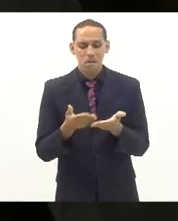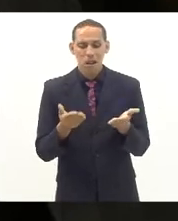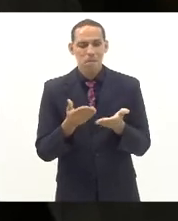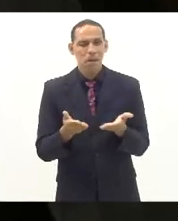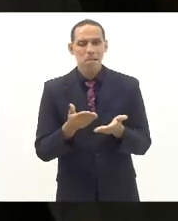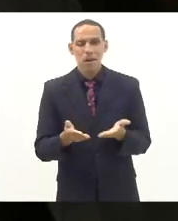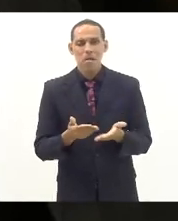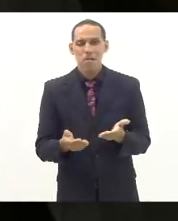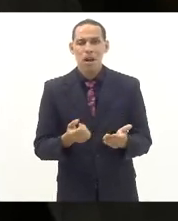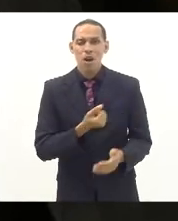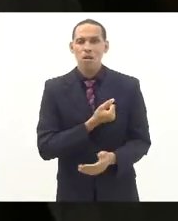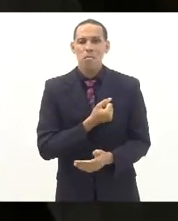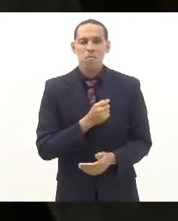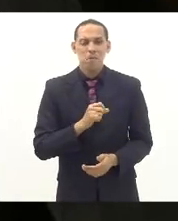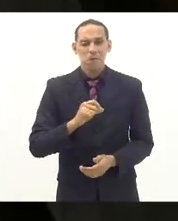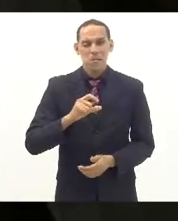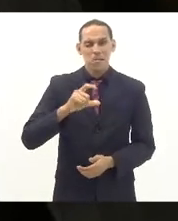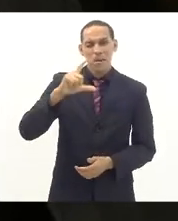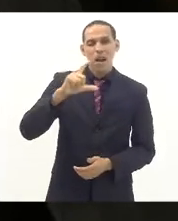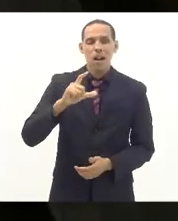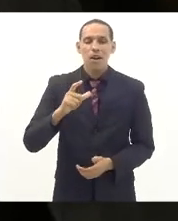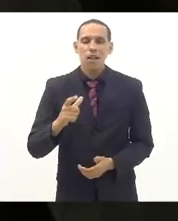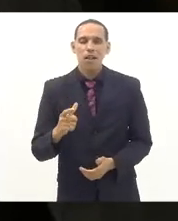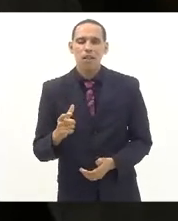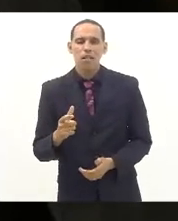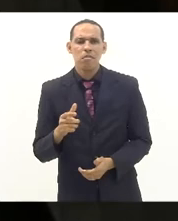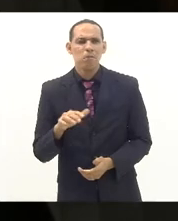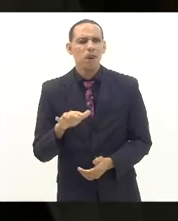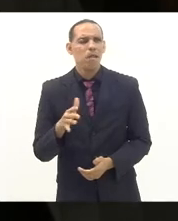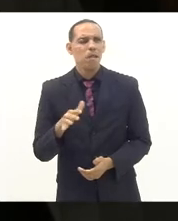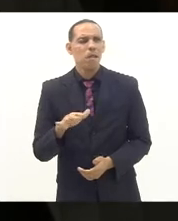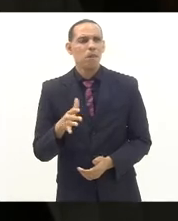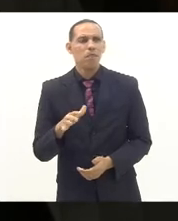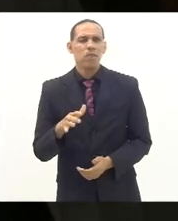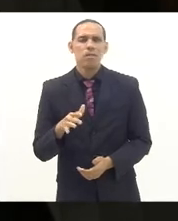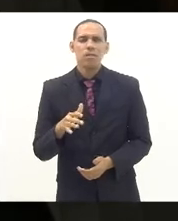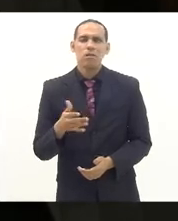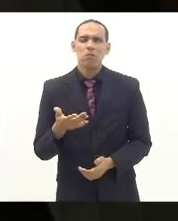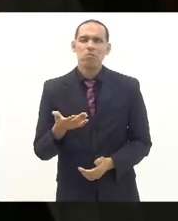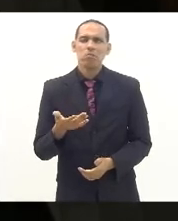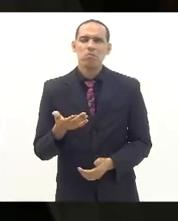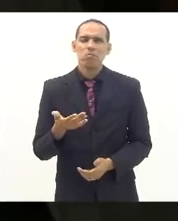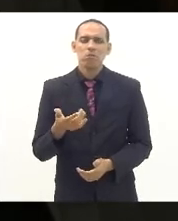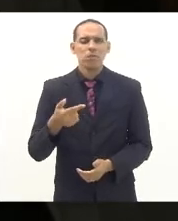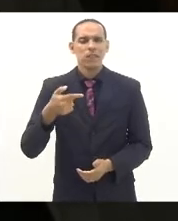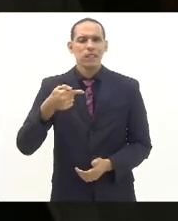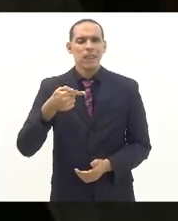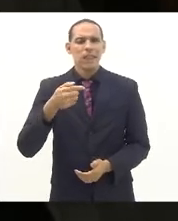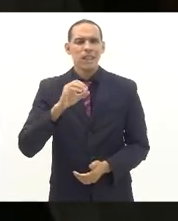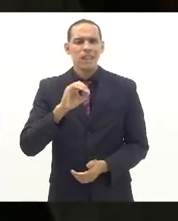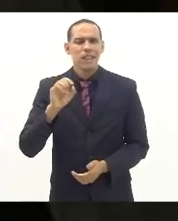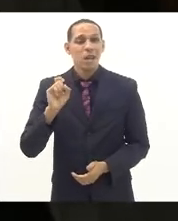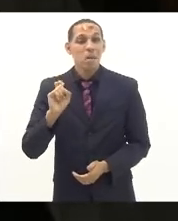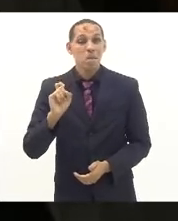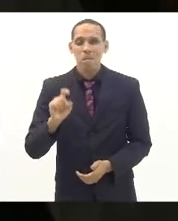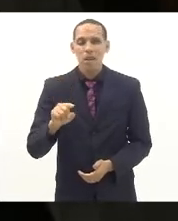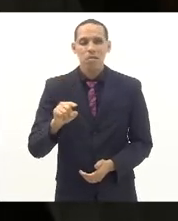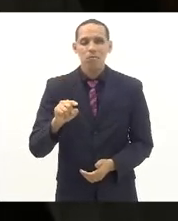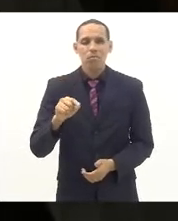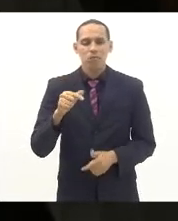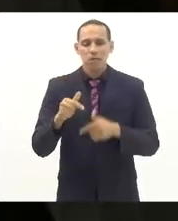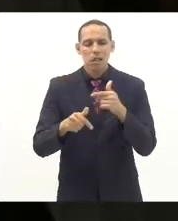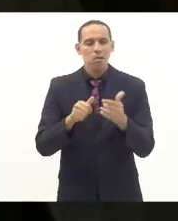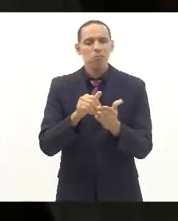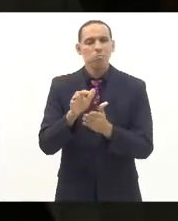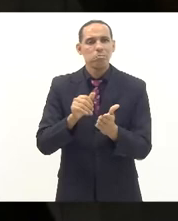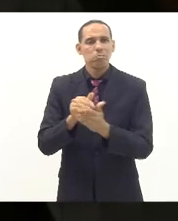absolutamente exorbitante na faixa aproximadamente ordem de grandeza de 700 mil postos de trabalho